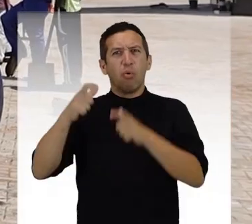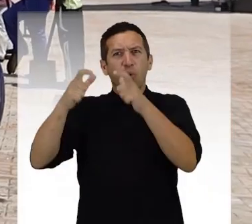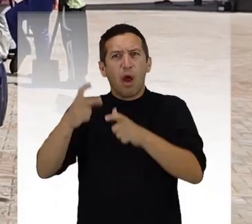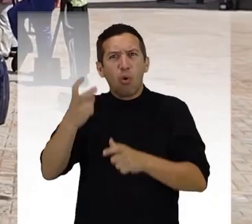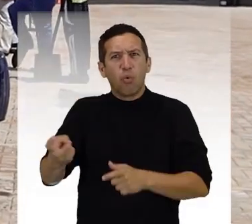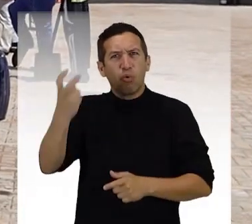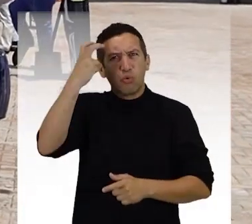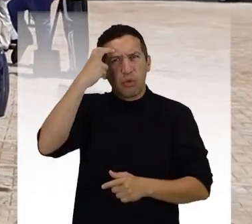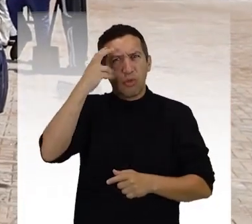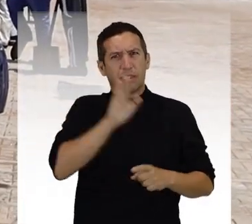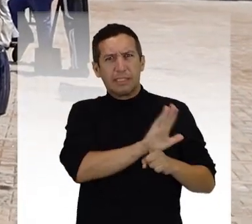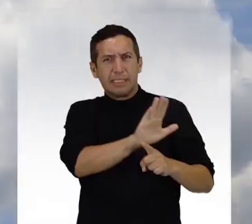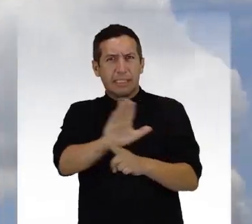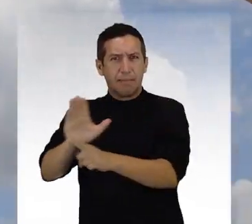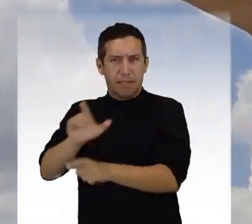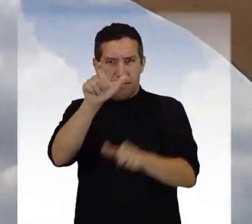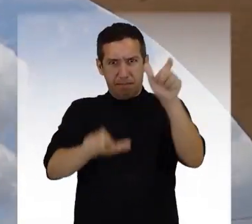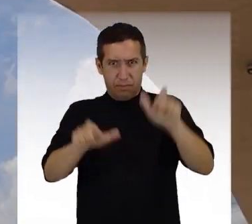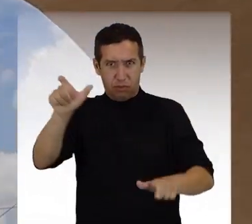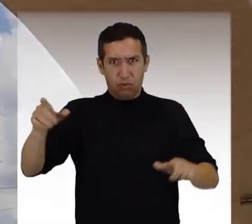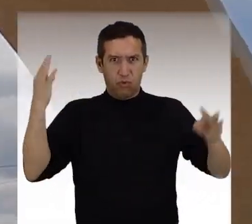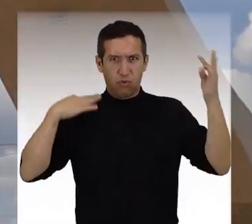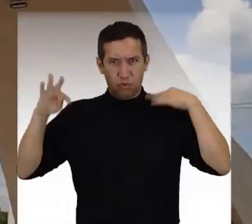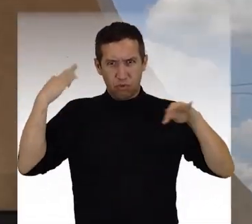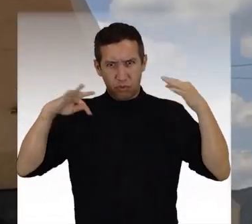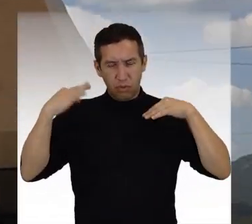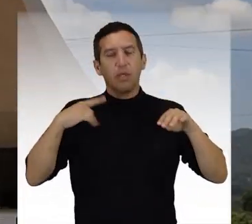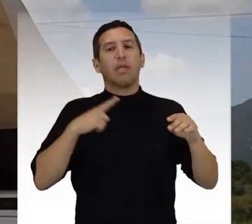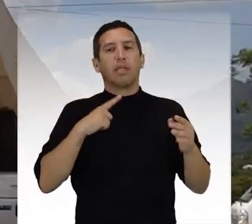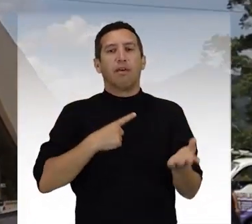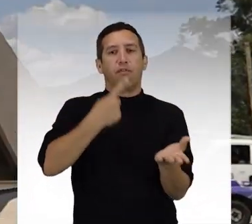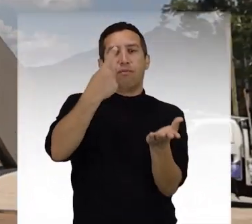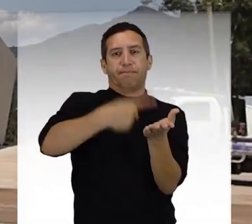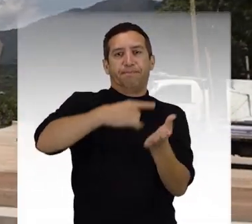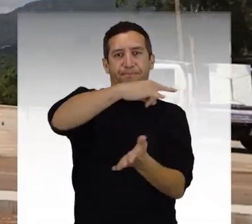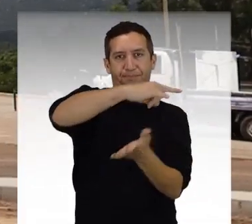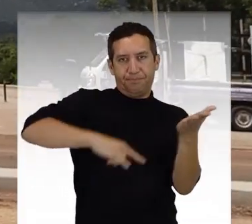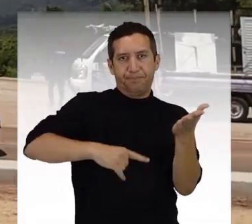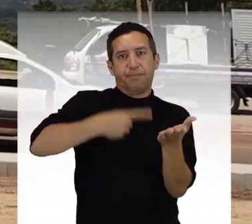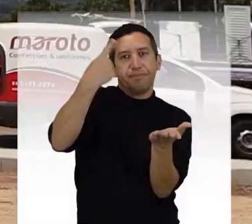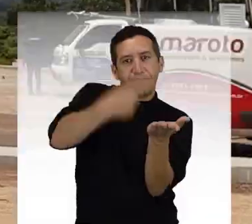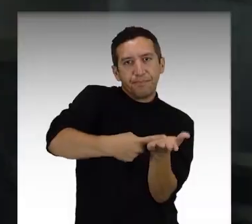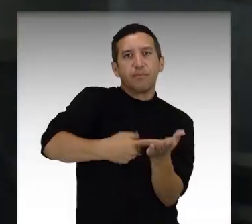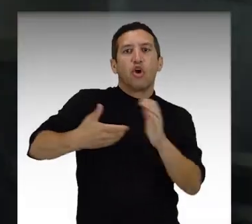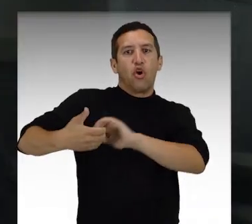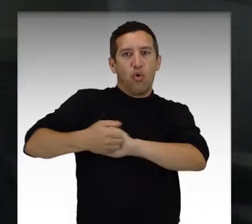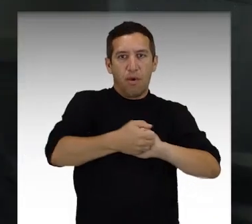idealizado pelo arquiteto Oscar Niemeyer. Será um espaço cultural e de atendimento